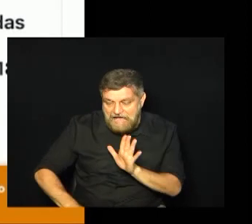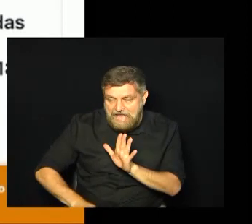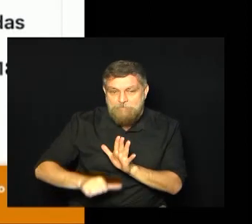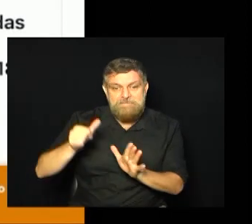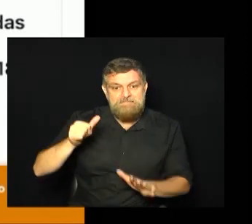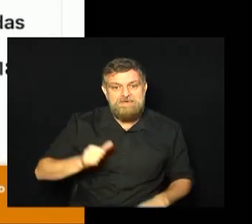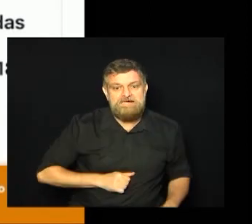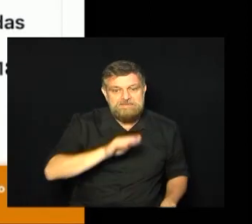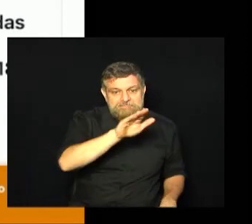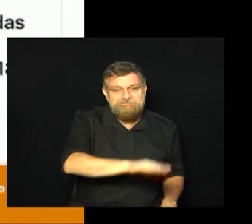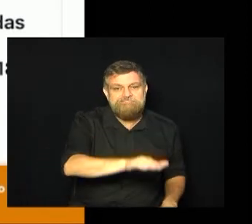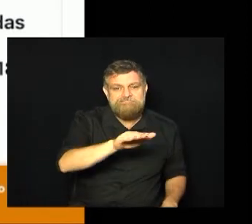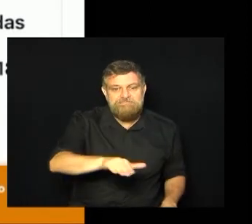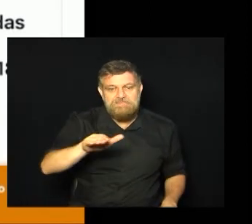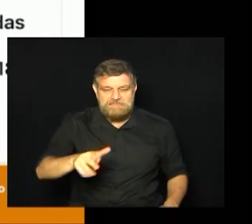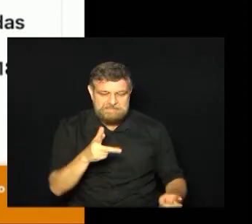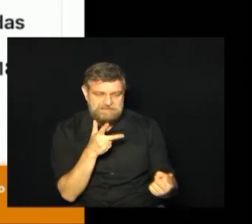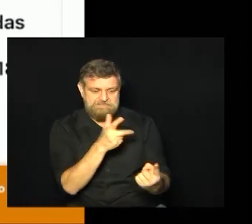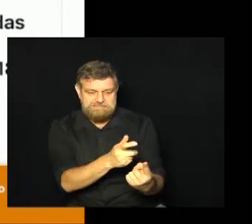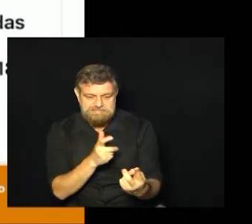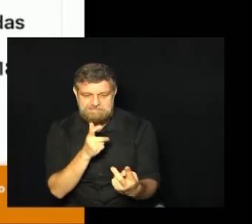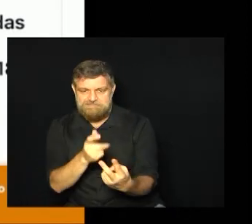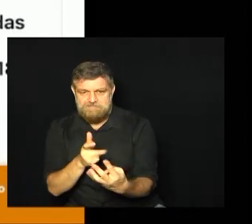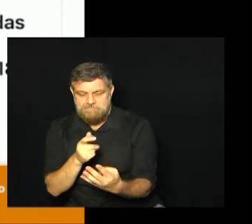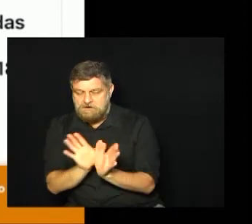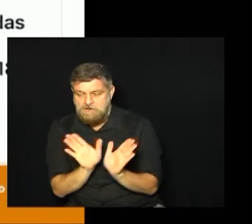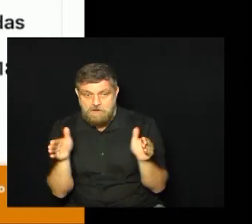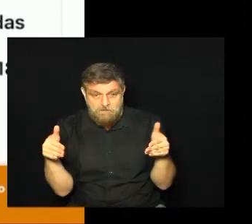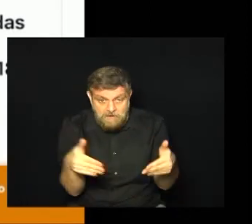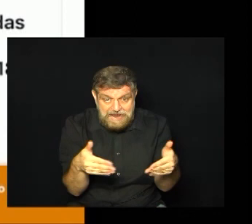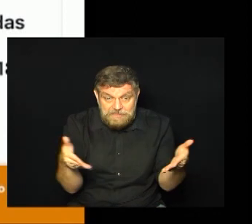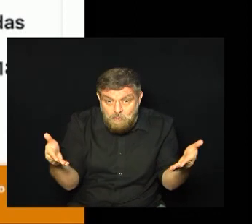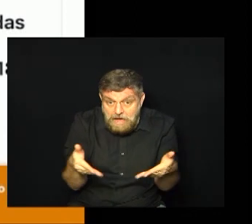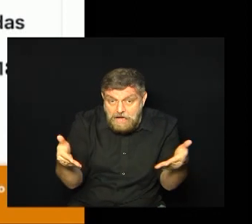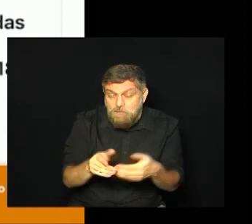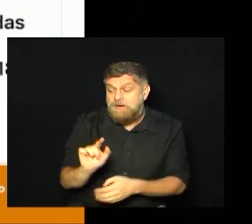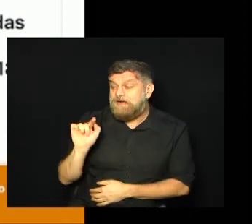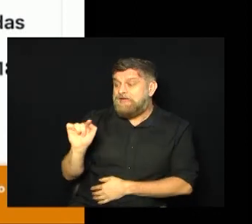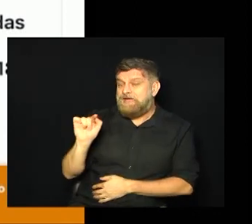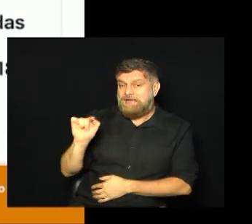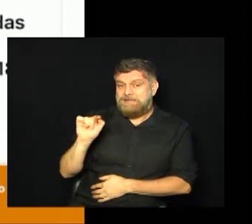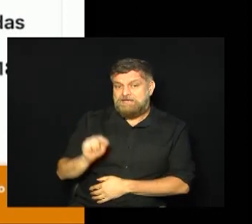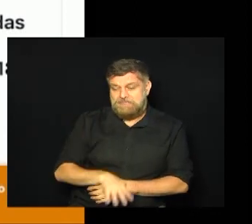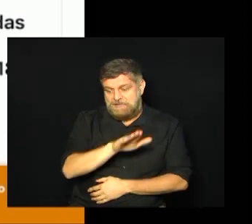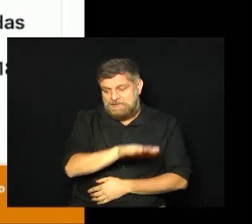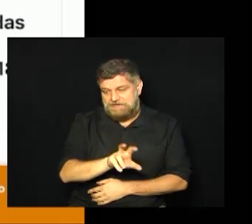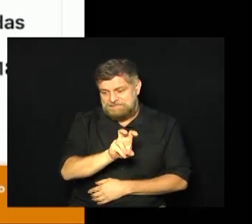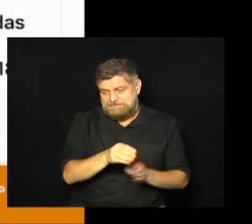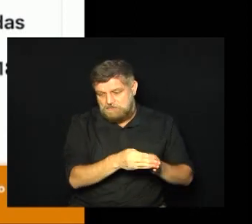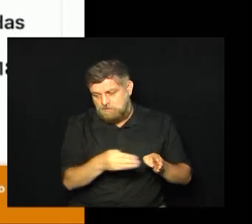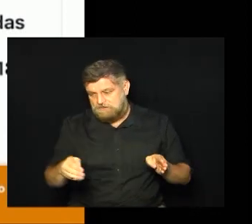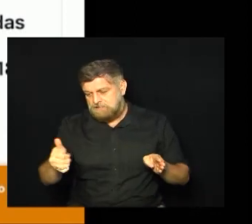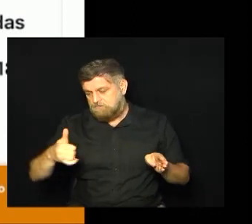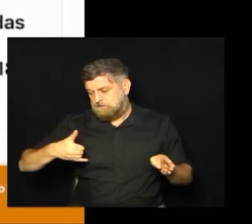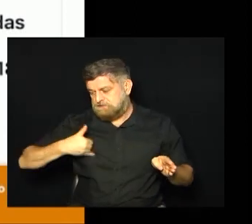dose para as crianças. Então, o público-alvo nesse primeiro momento, Gabriel, são as crianças de 5 a 11, né?